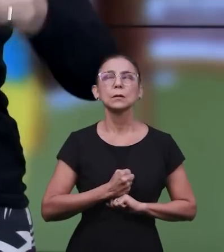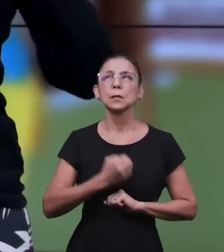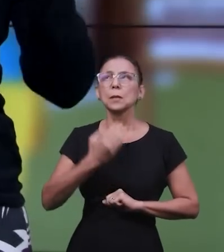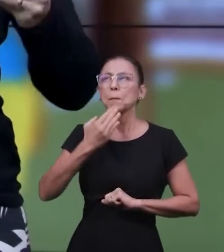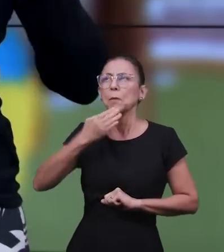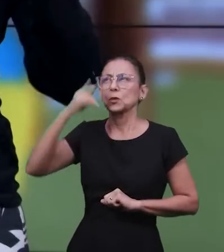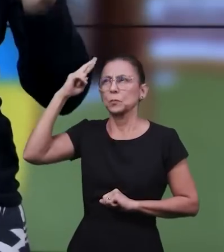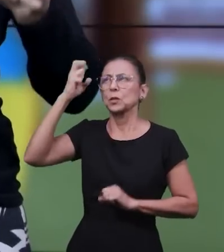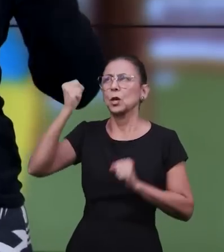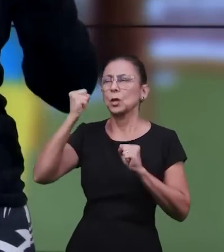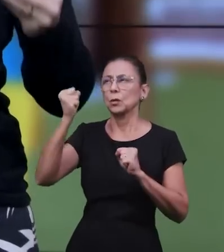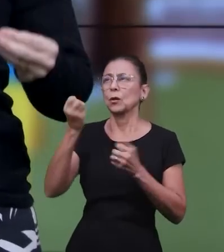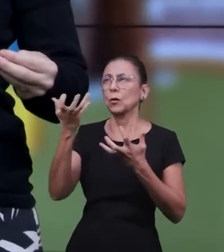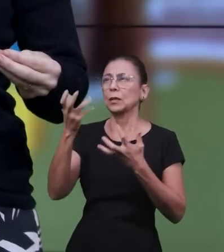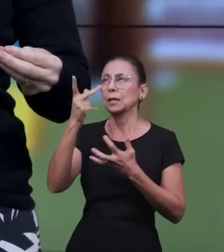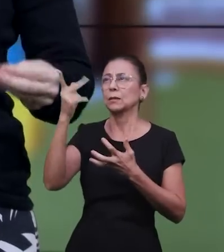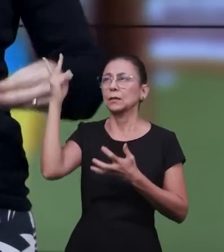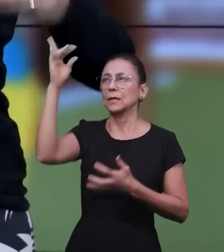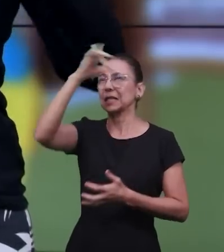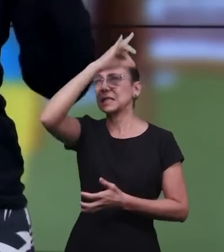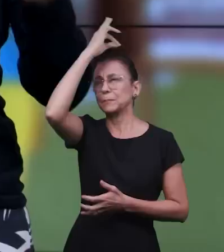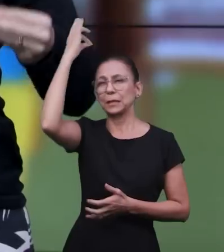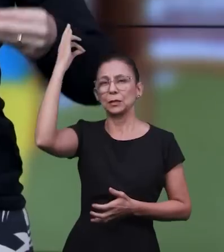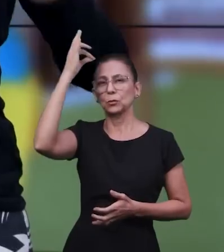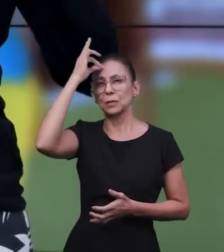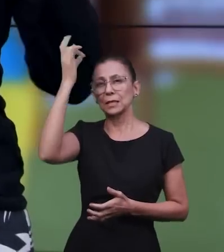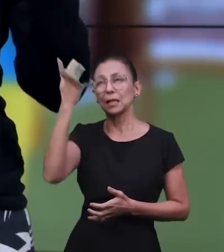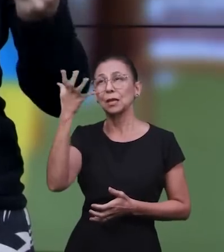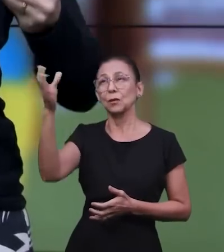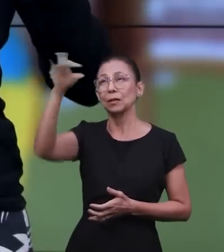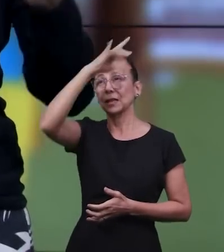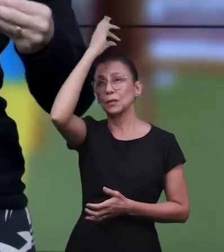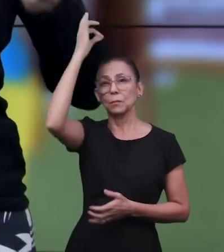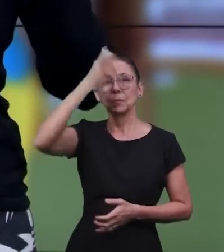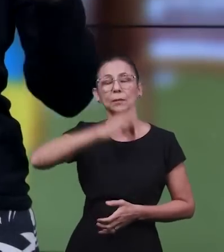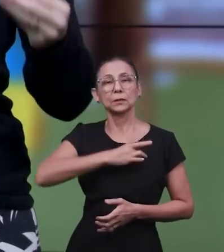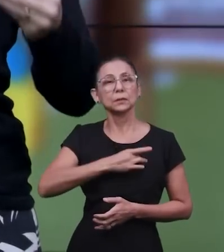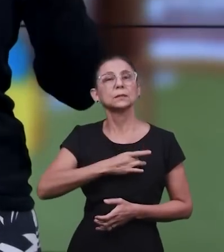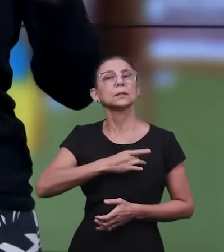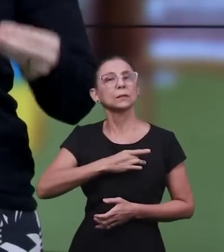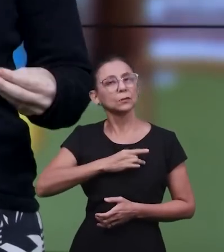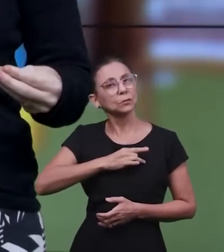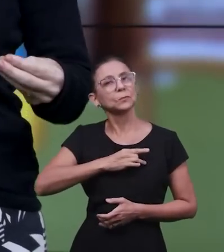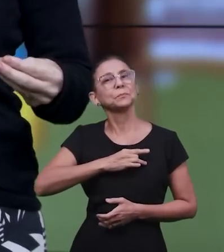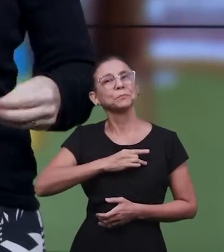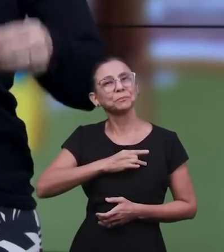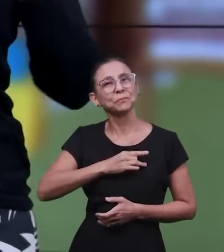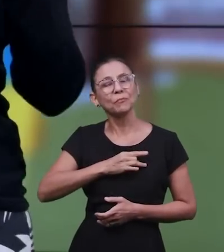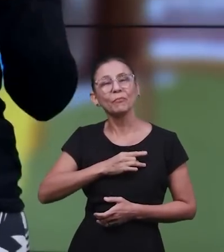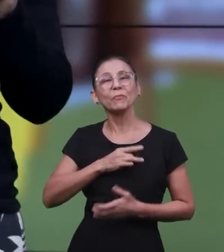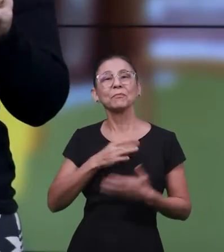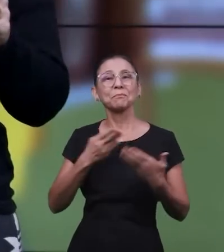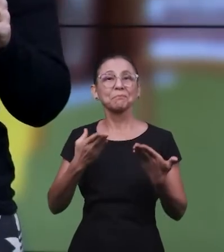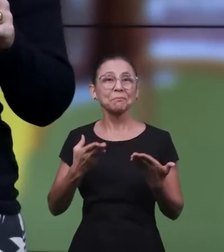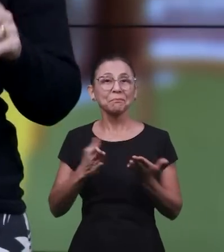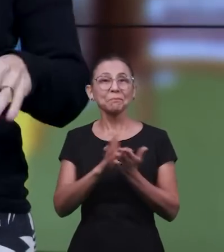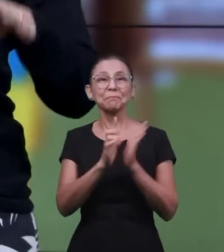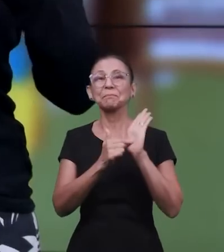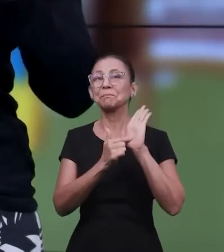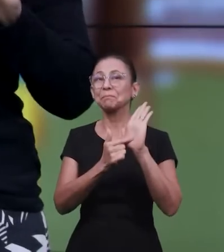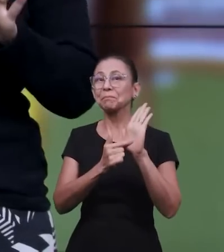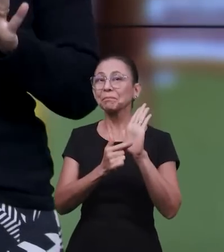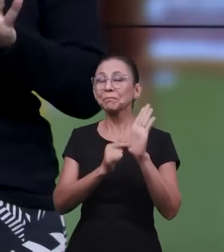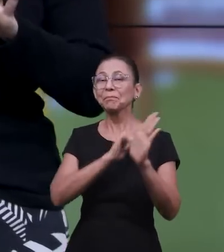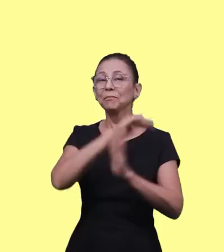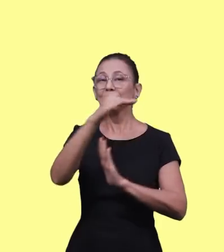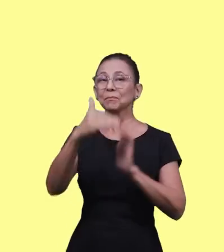Senhor, eu quero o Teu Espírito Santo. Eu quero ser batizado com o Espírito Santo. E a palavra do Senhor fala que